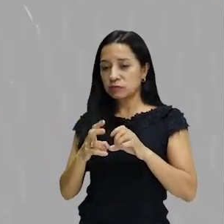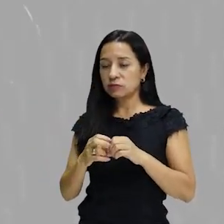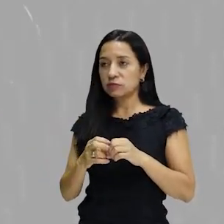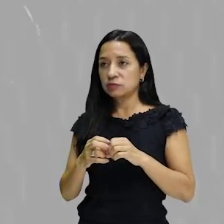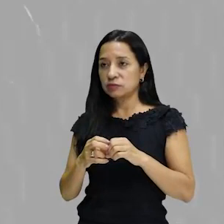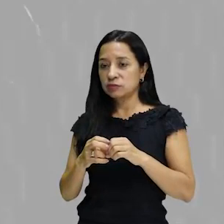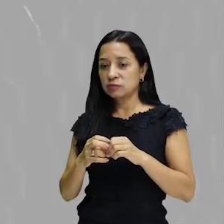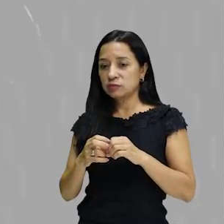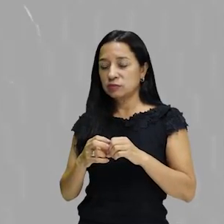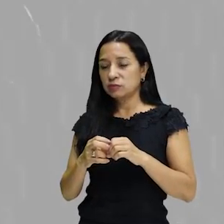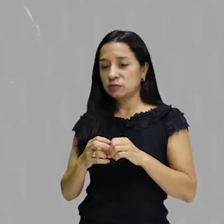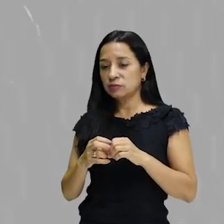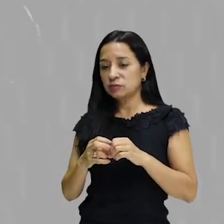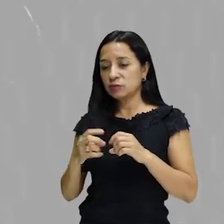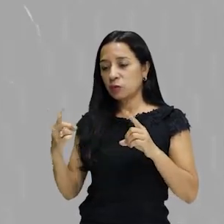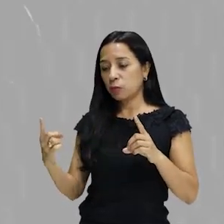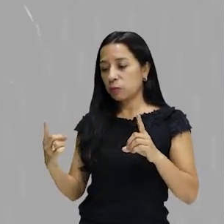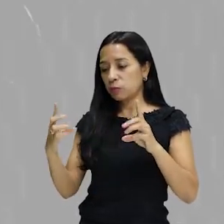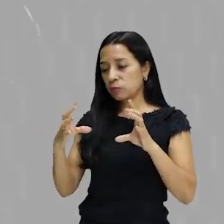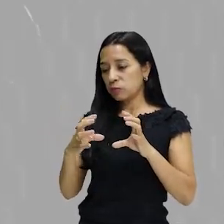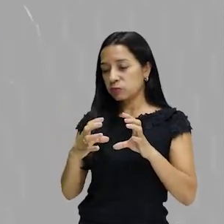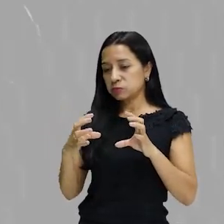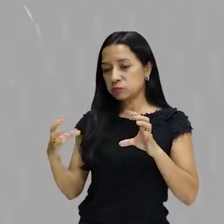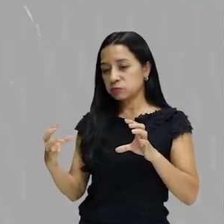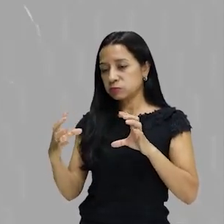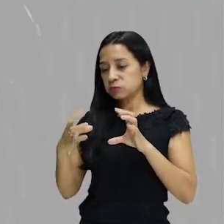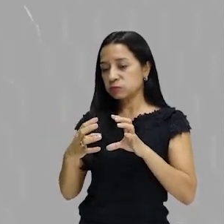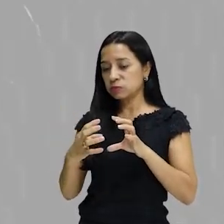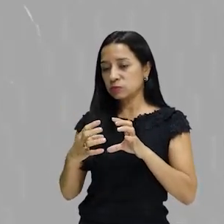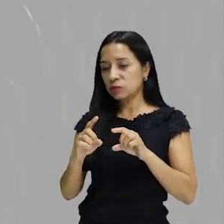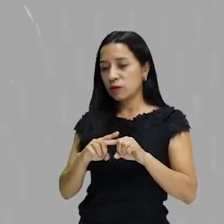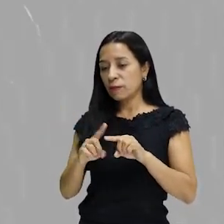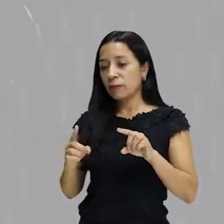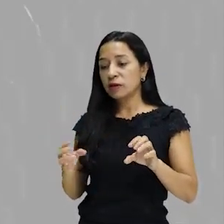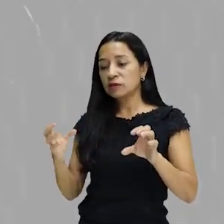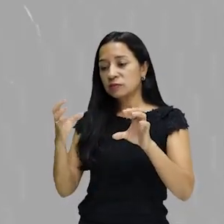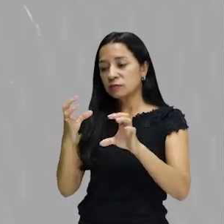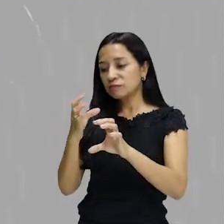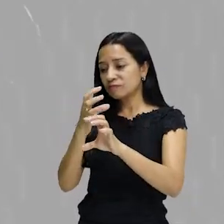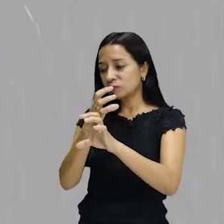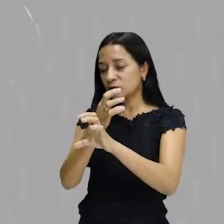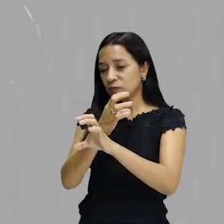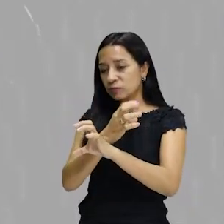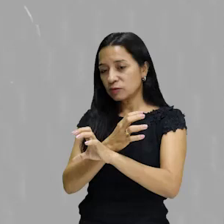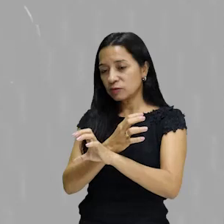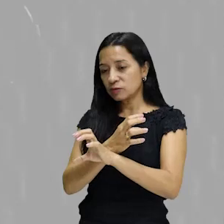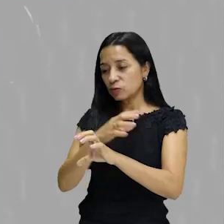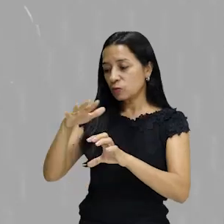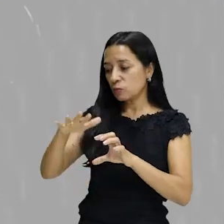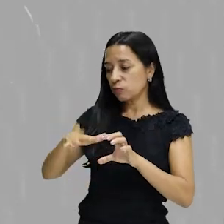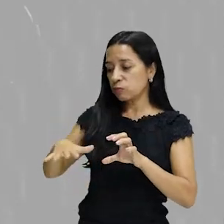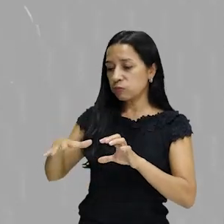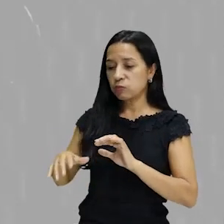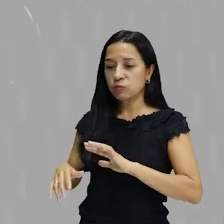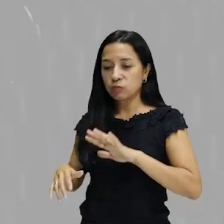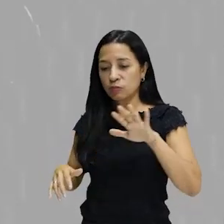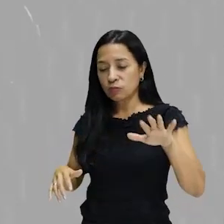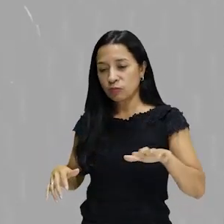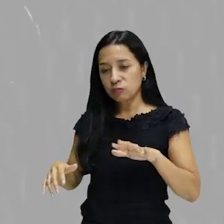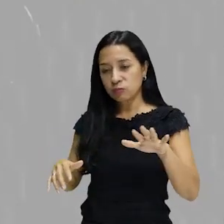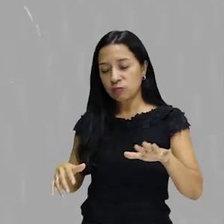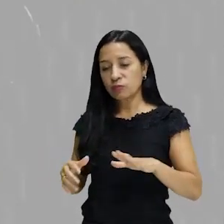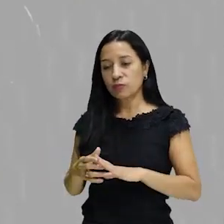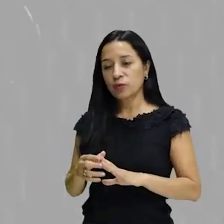essa força é diretamente proporcional a esse produto, só que é inversamente proporcional à situação que foi proposta a ele, que é o